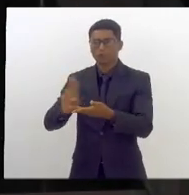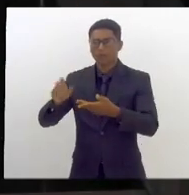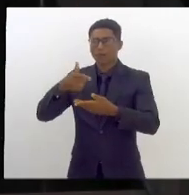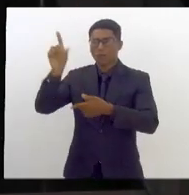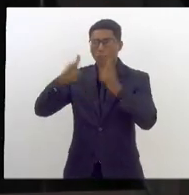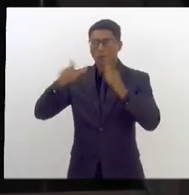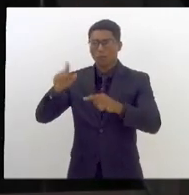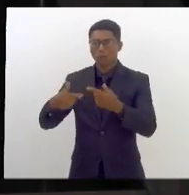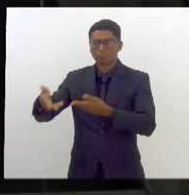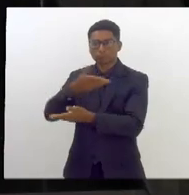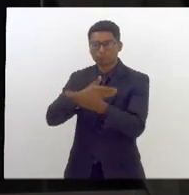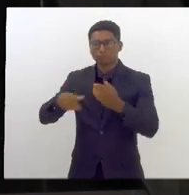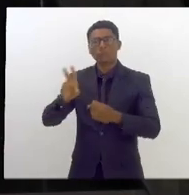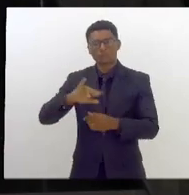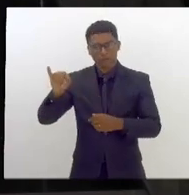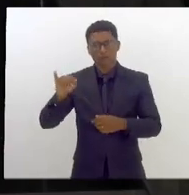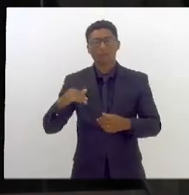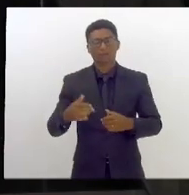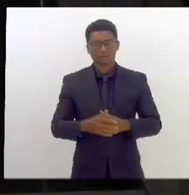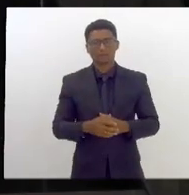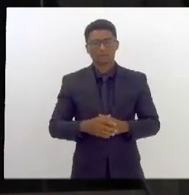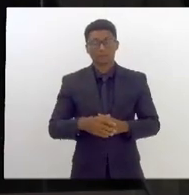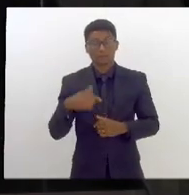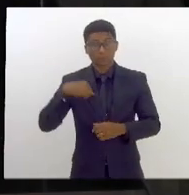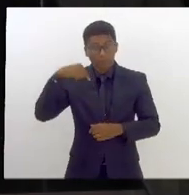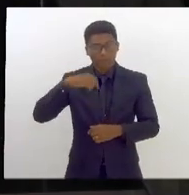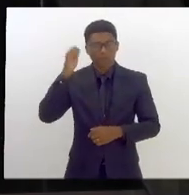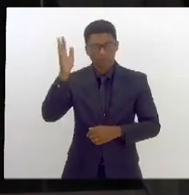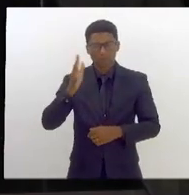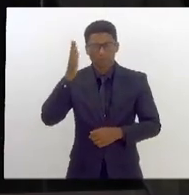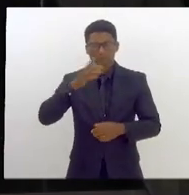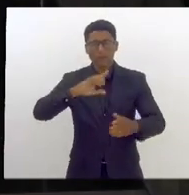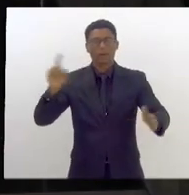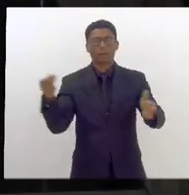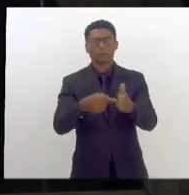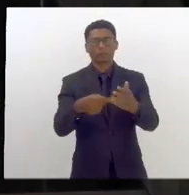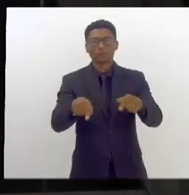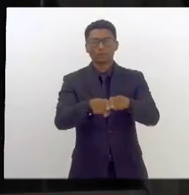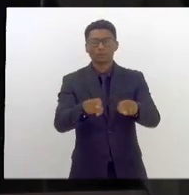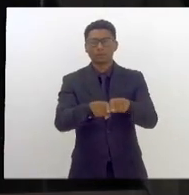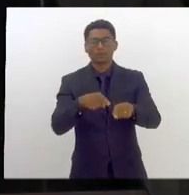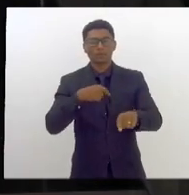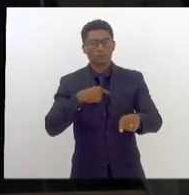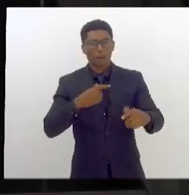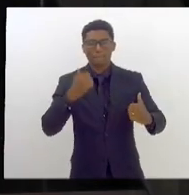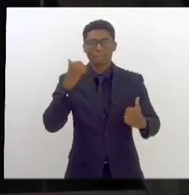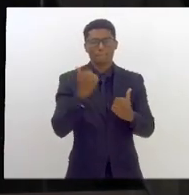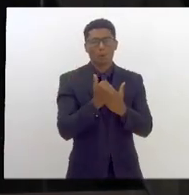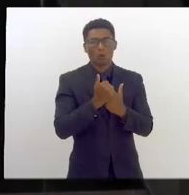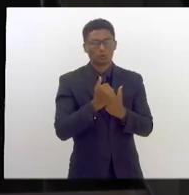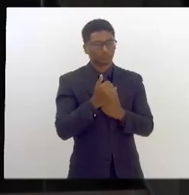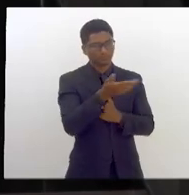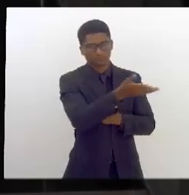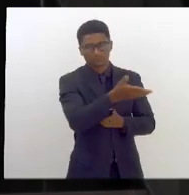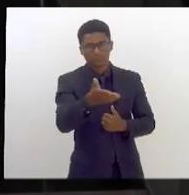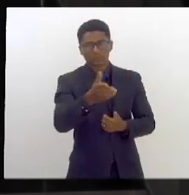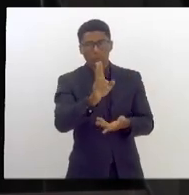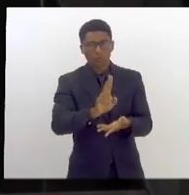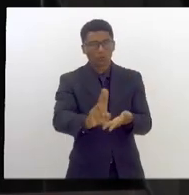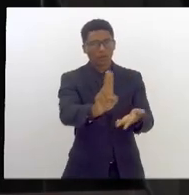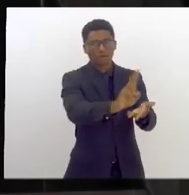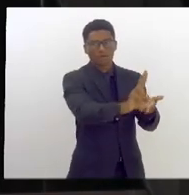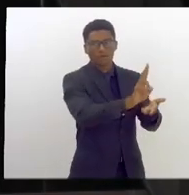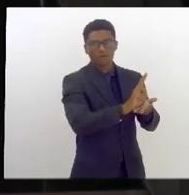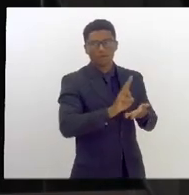então quero aqui fazer essa essa manifestação na forma de denúncia na forma de solidariedade Apoio aos nossos dirigentes